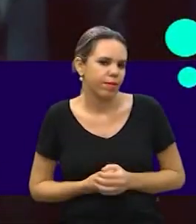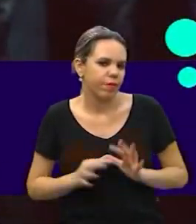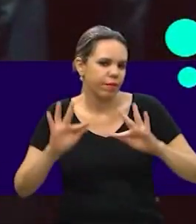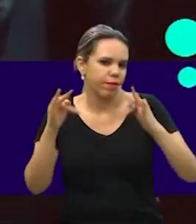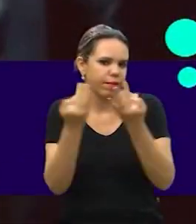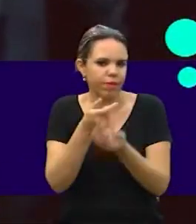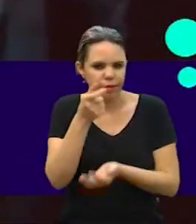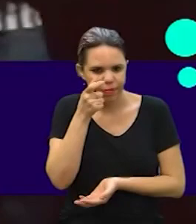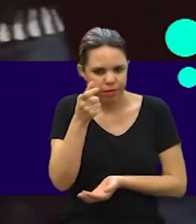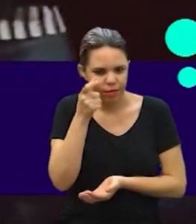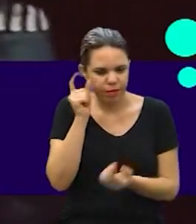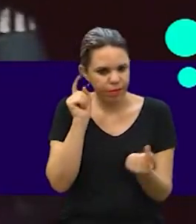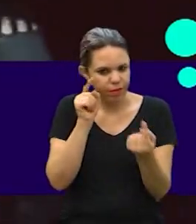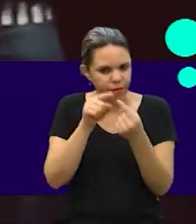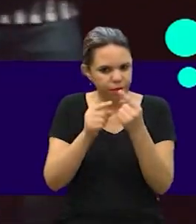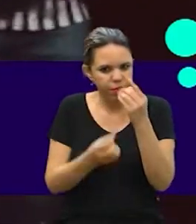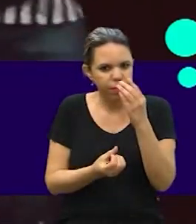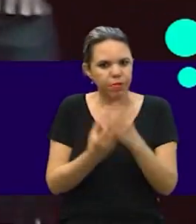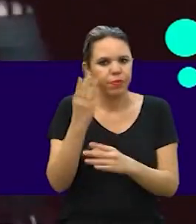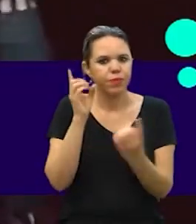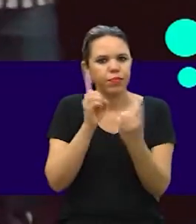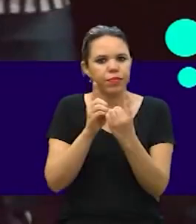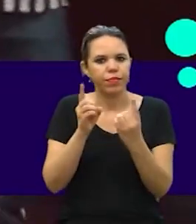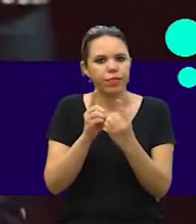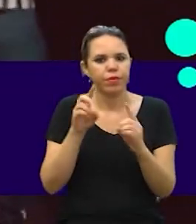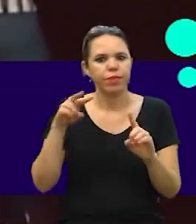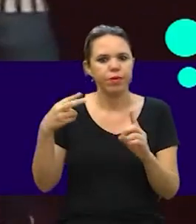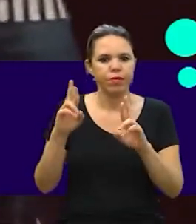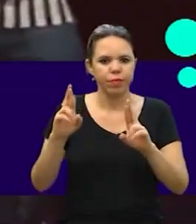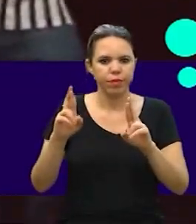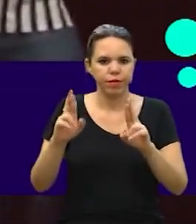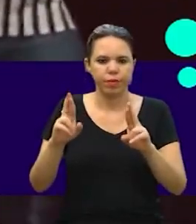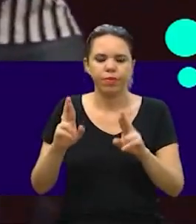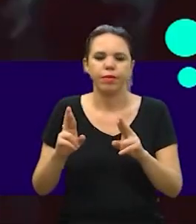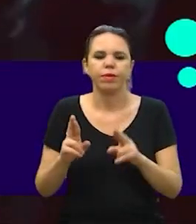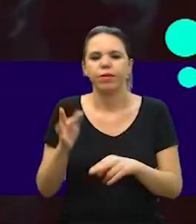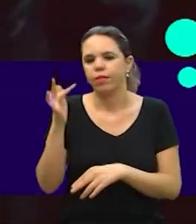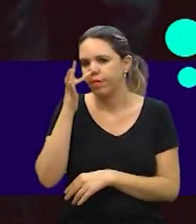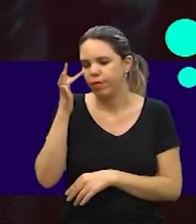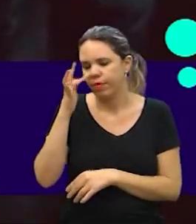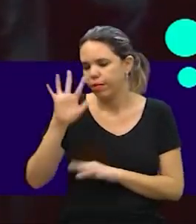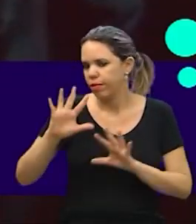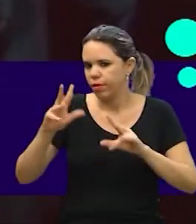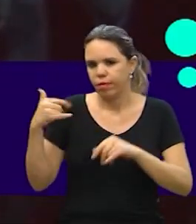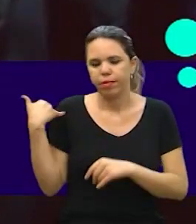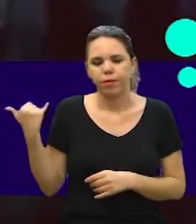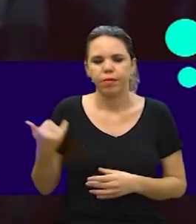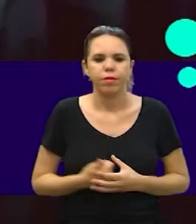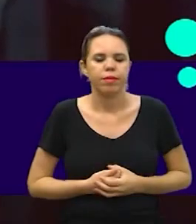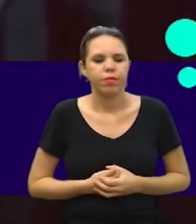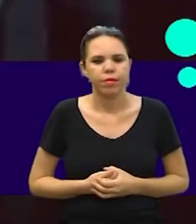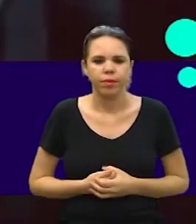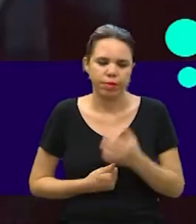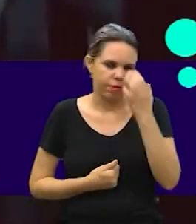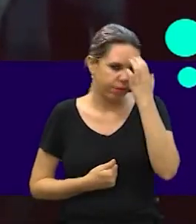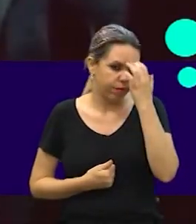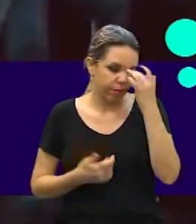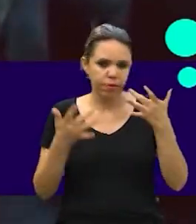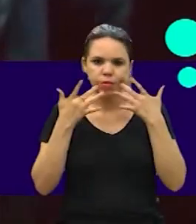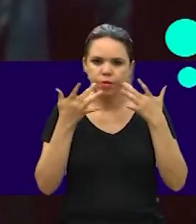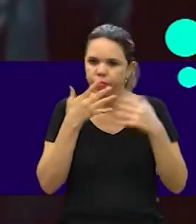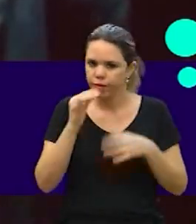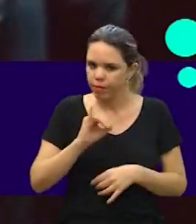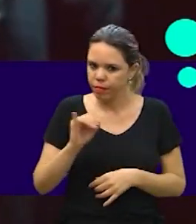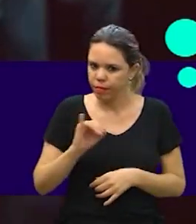espetáculo para toda a família, idealizado e criado para atender às expectativas dos fãs de todas as idades. Vai ser